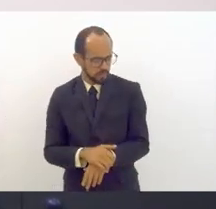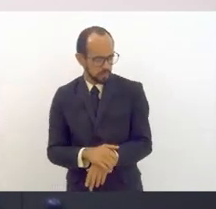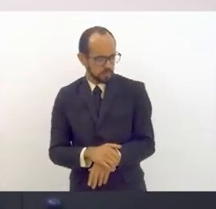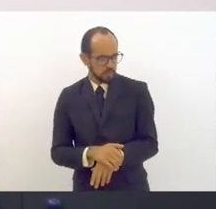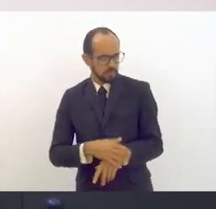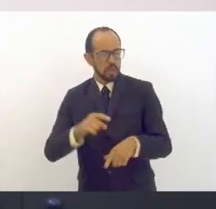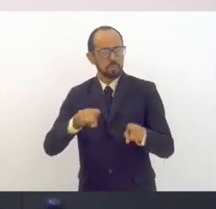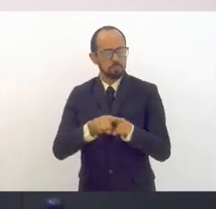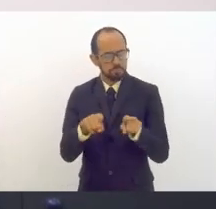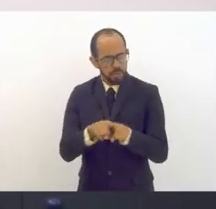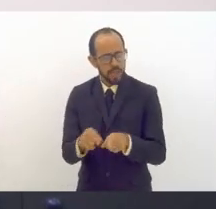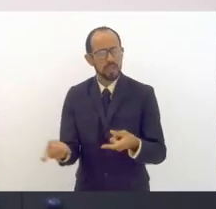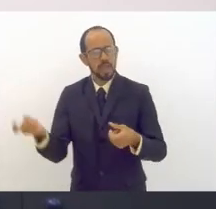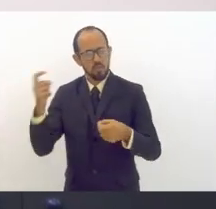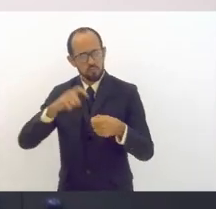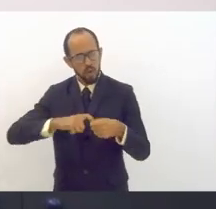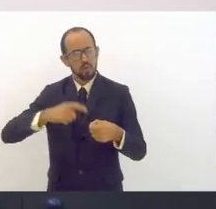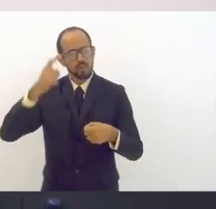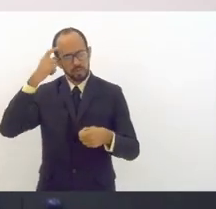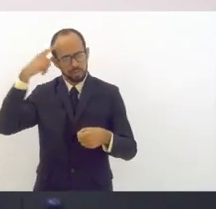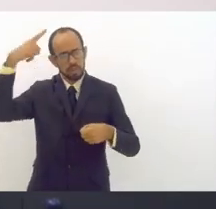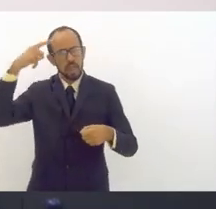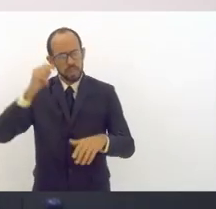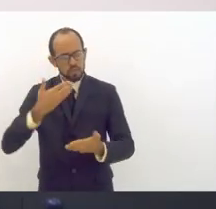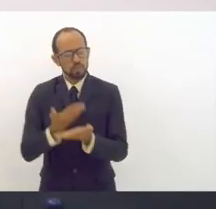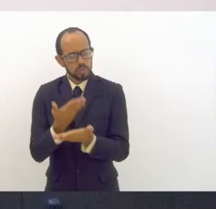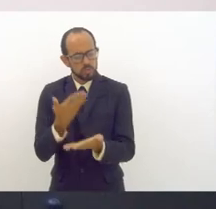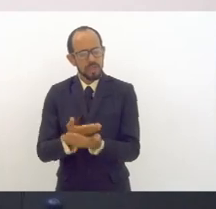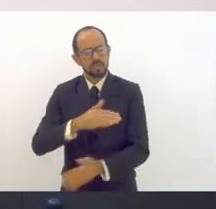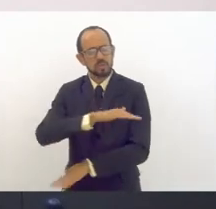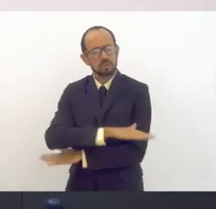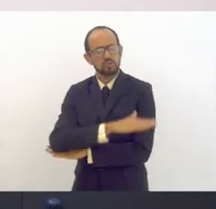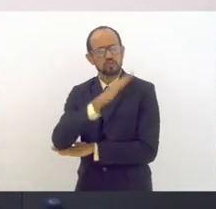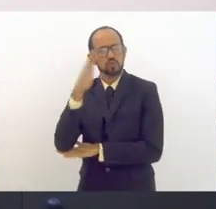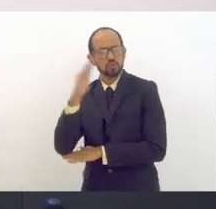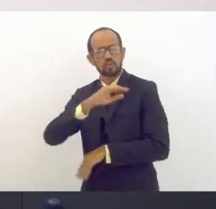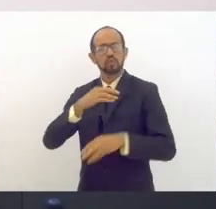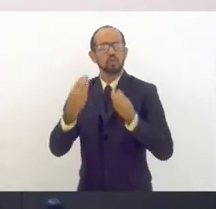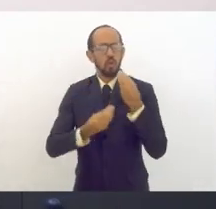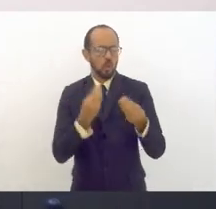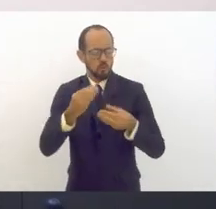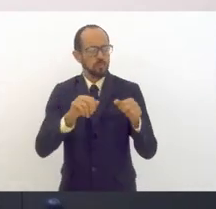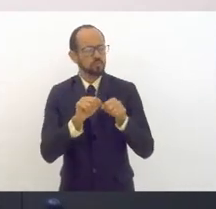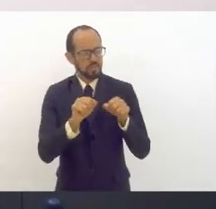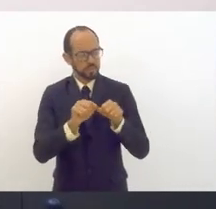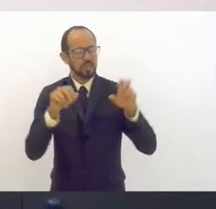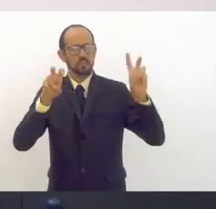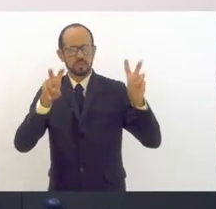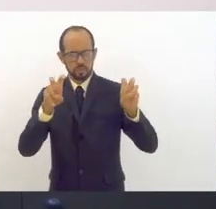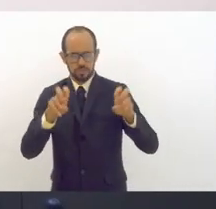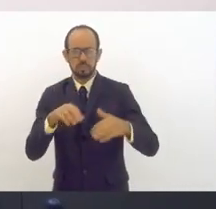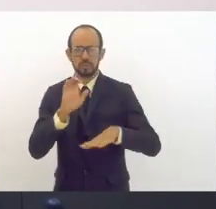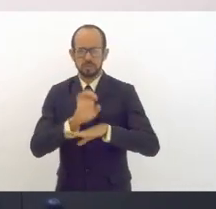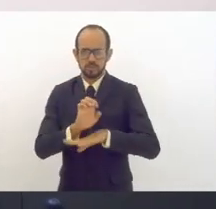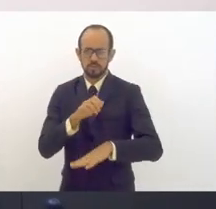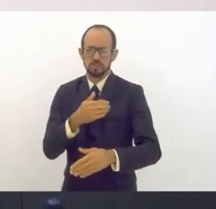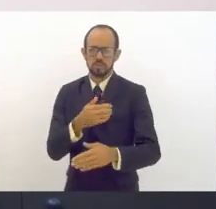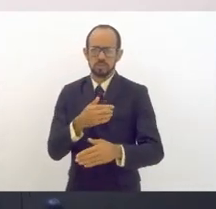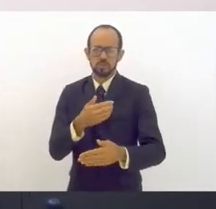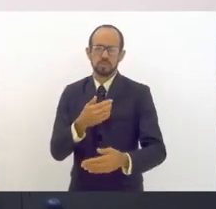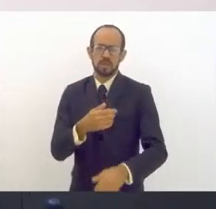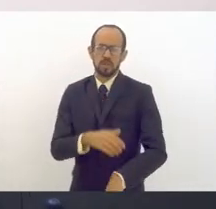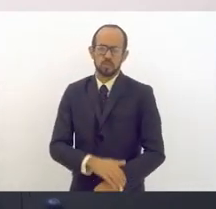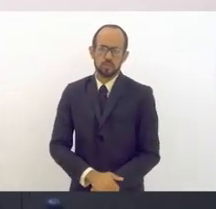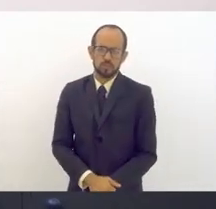de uma ideia de educação integral e o que fazer em relação a esse tema nas escolas estaduais. Quarto